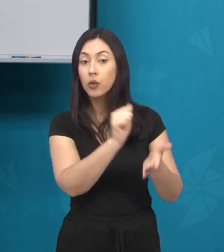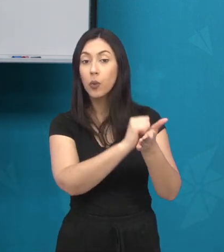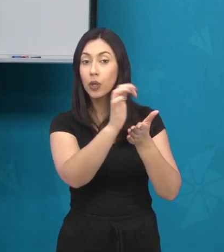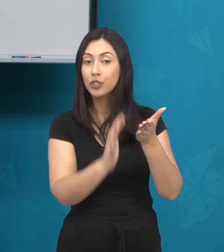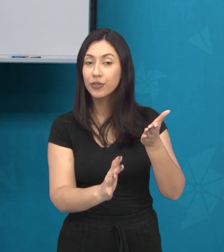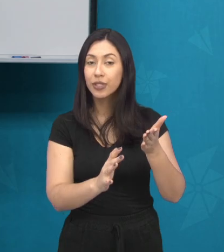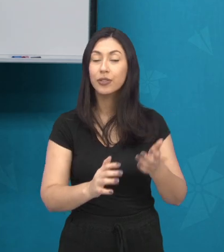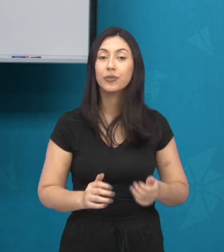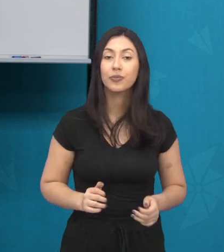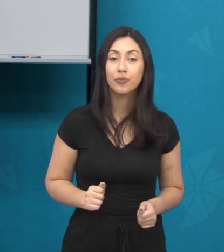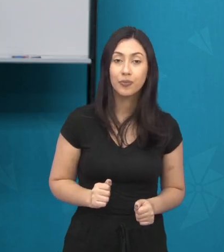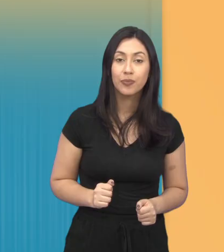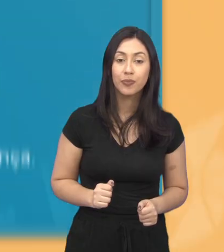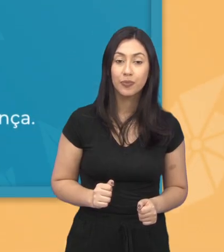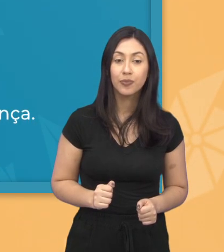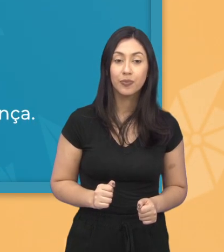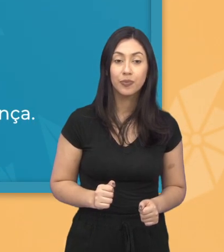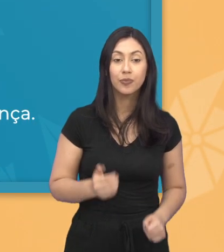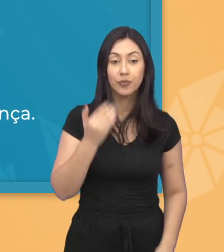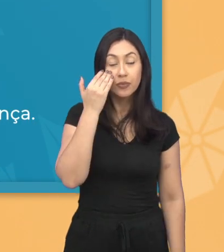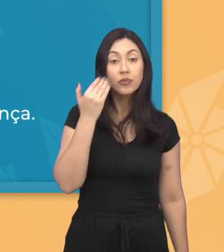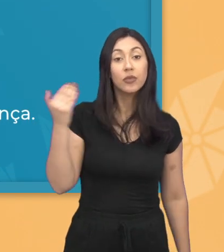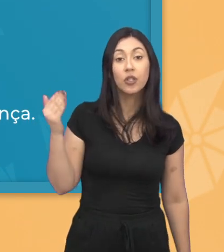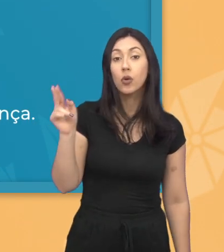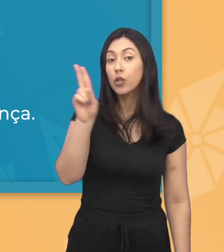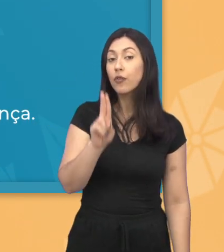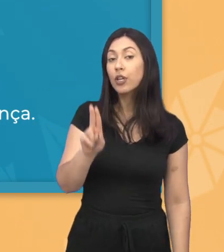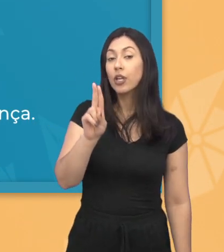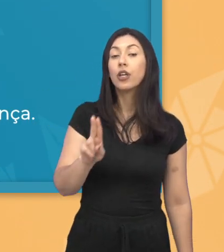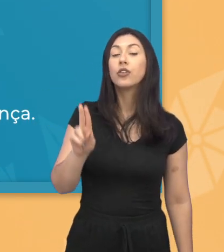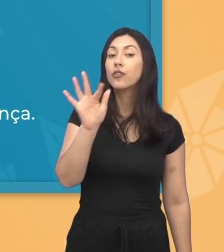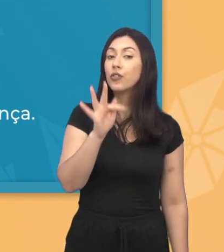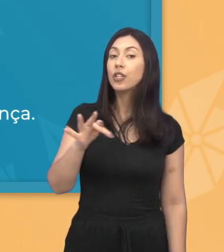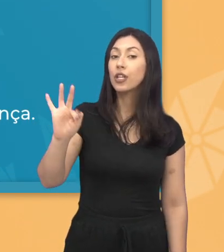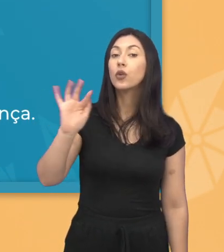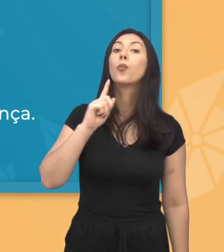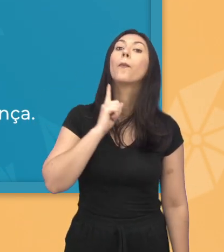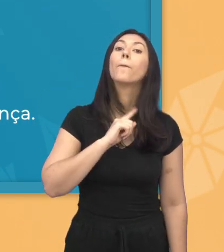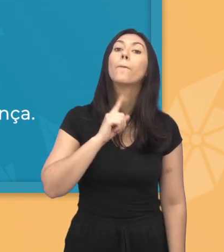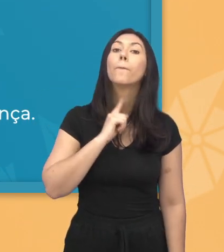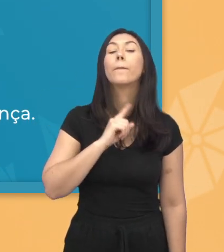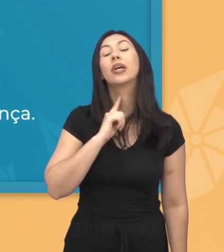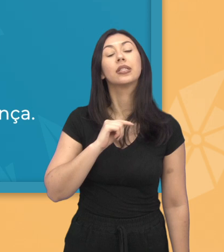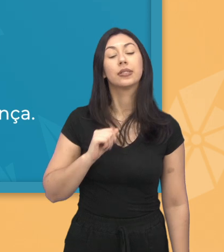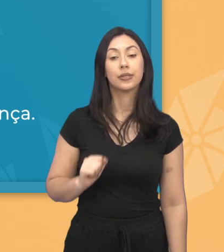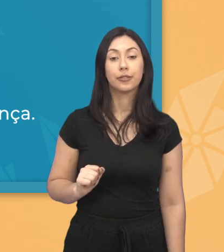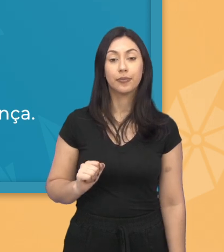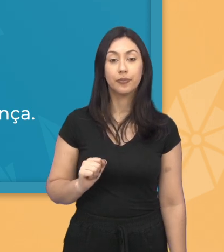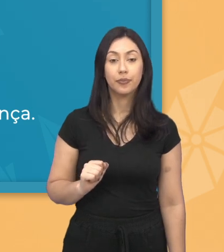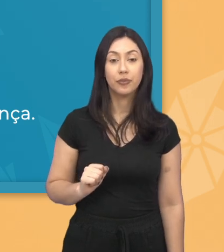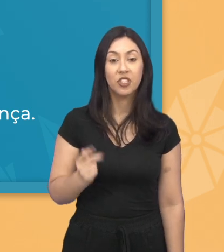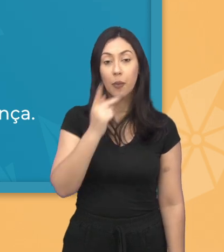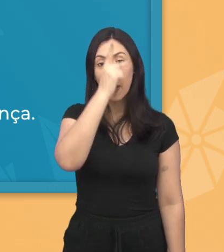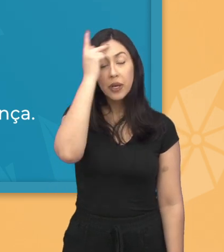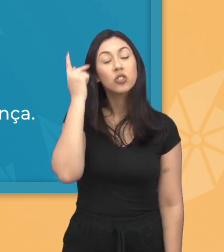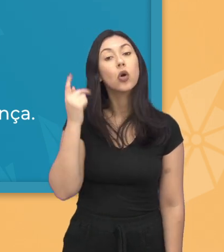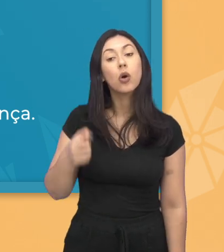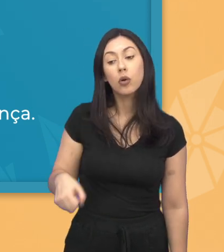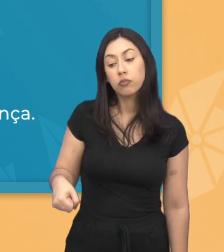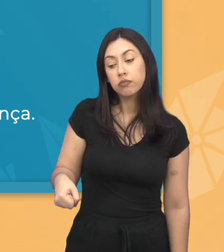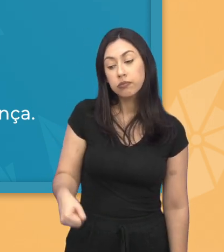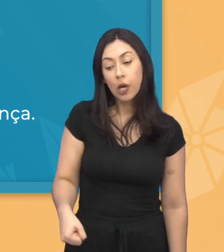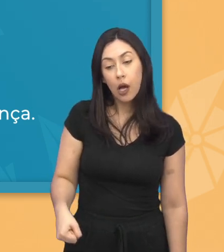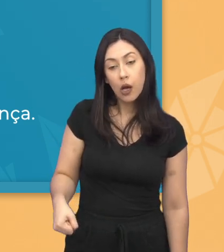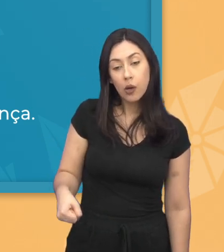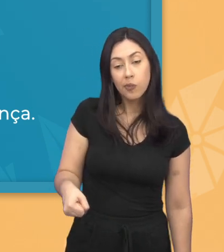próxima Questão questão do questão da Universidade Federal de de Fora em Minas vamos lá uma pessoa com uma